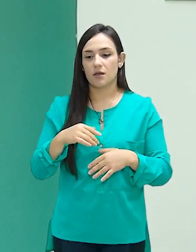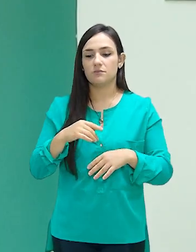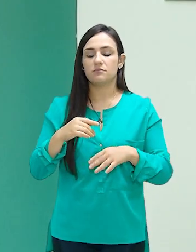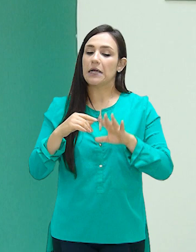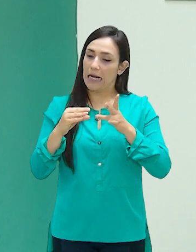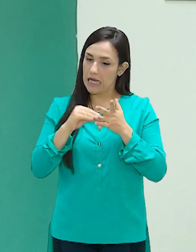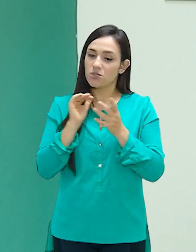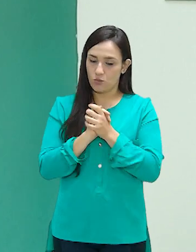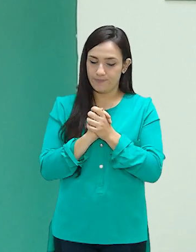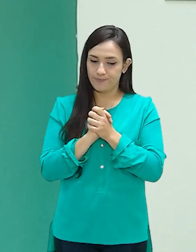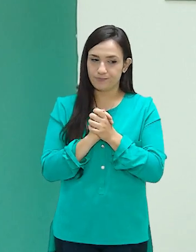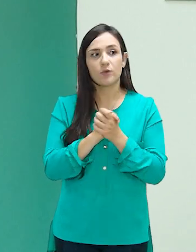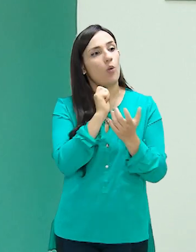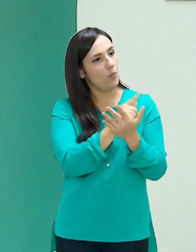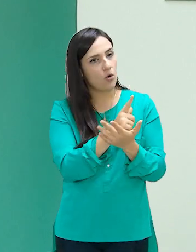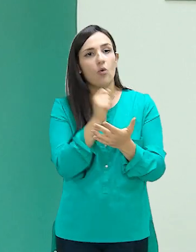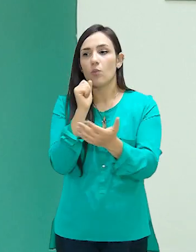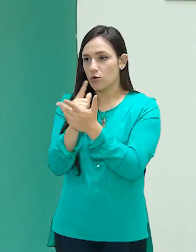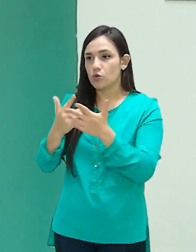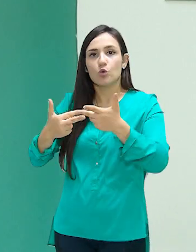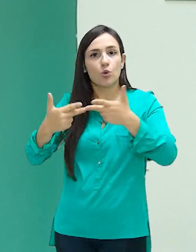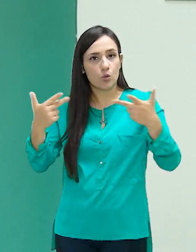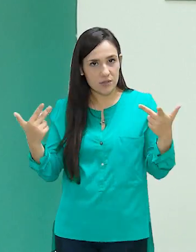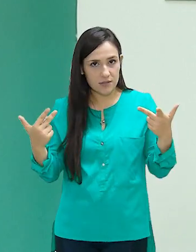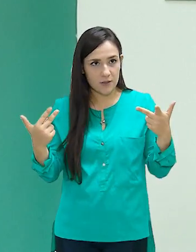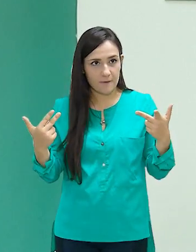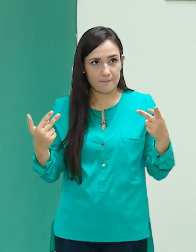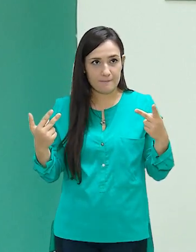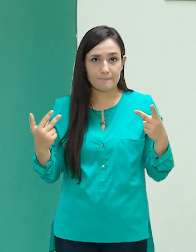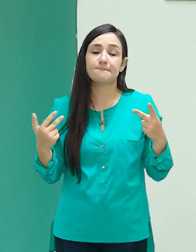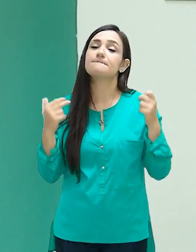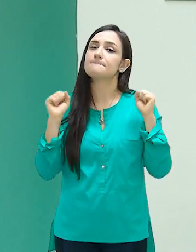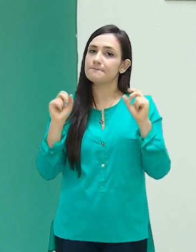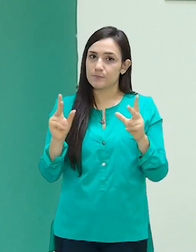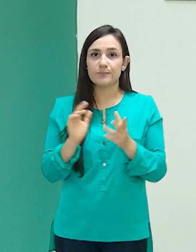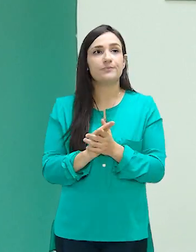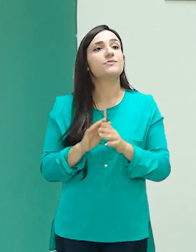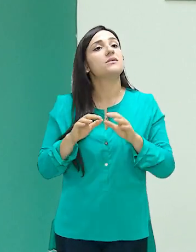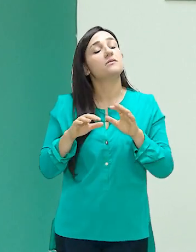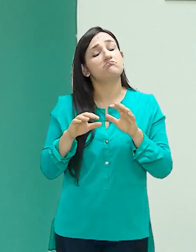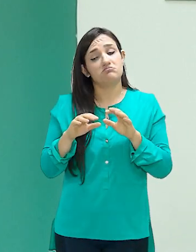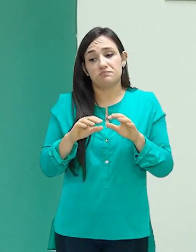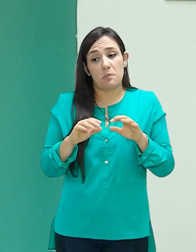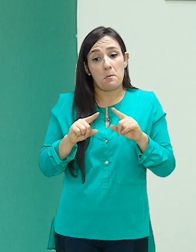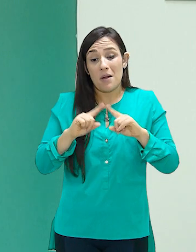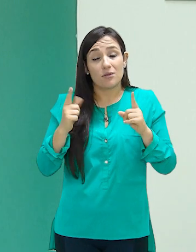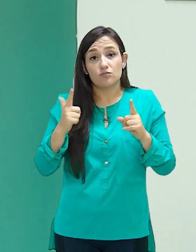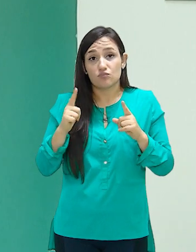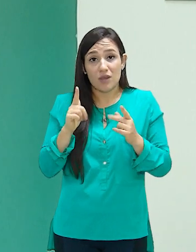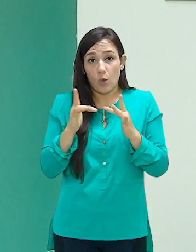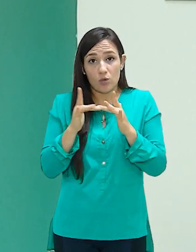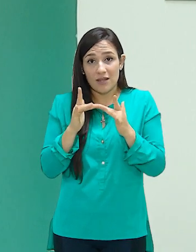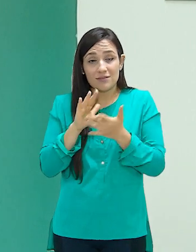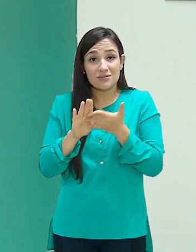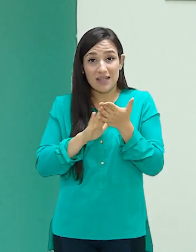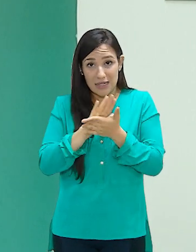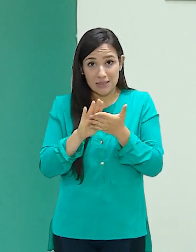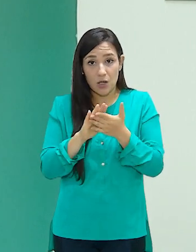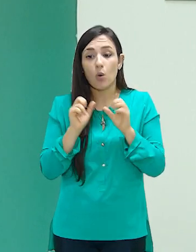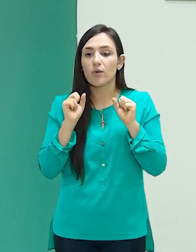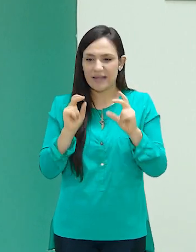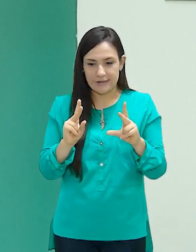E então, mesmo separado de corpos, se um vem a falecer, o outro é herdeiro ou